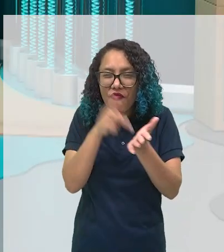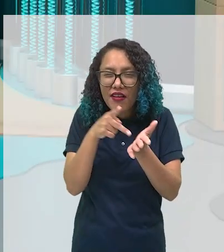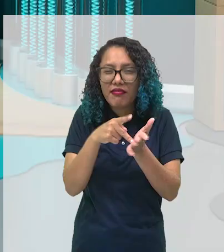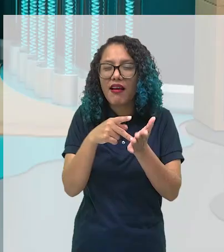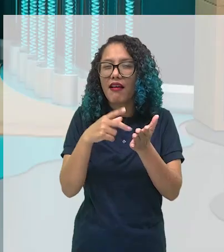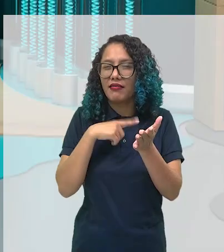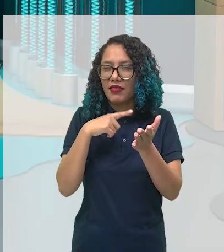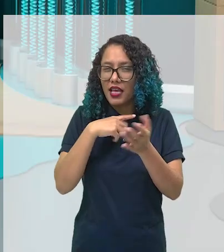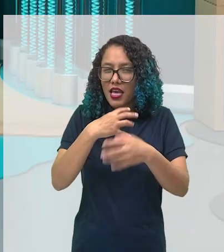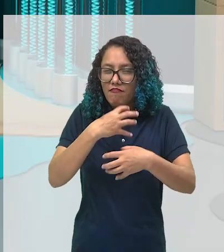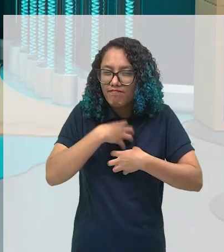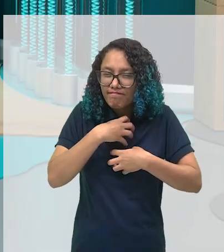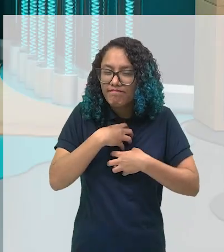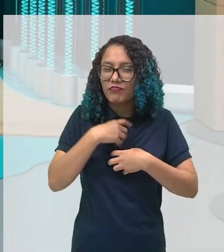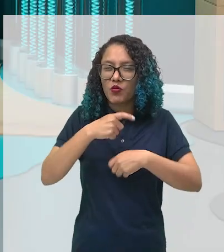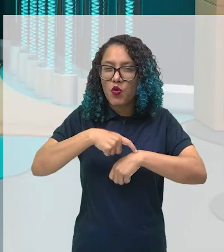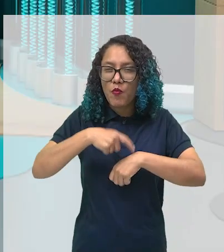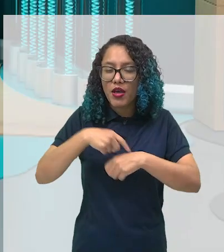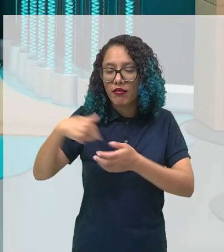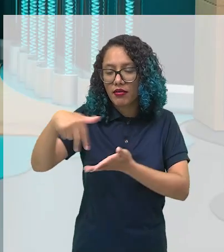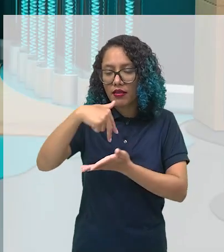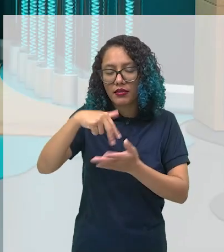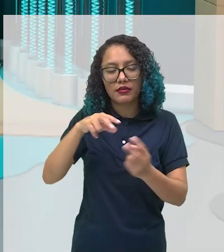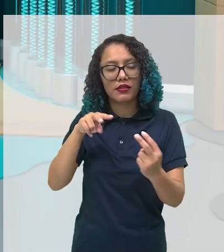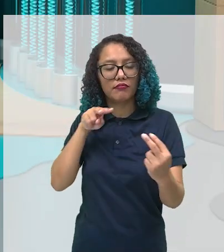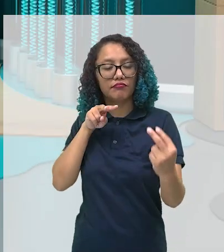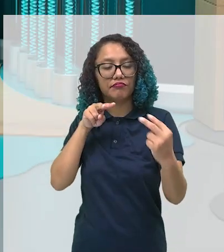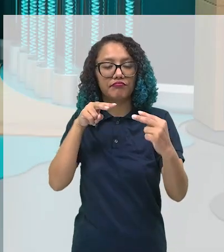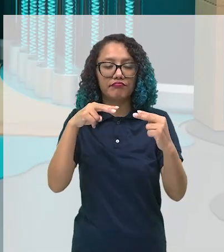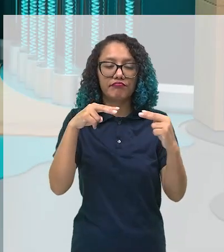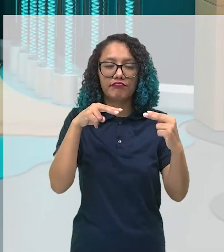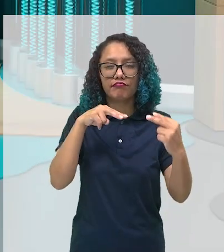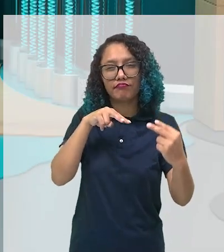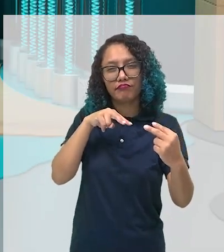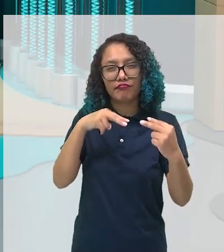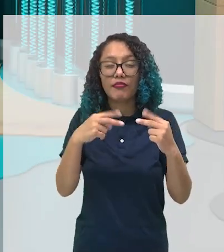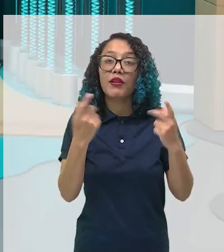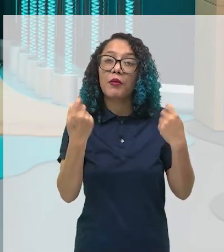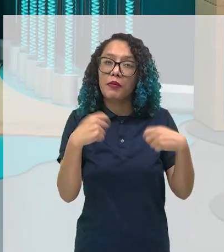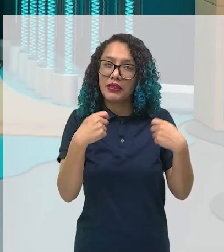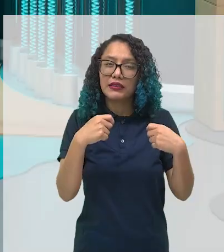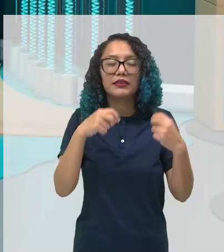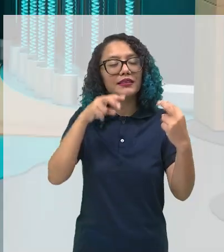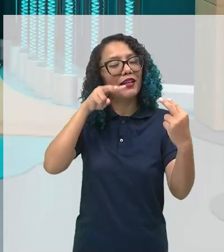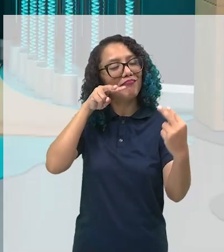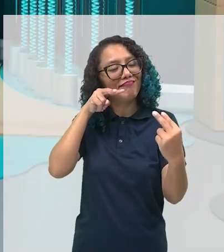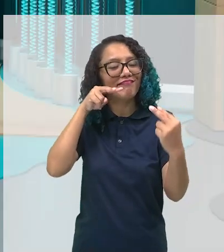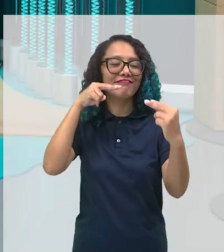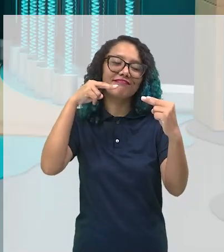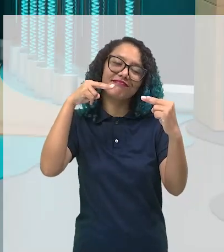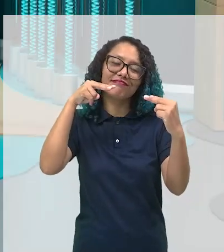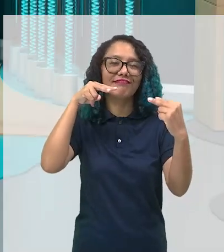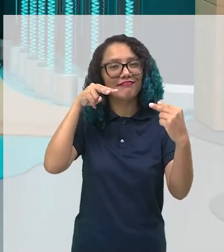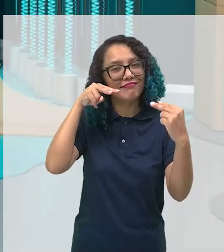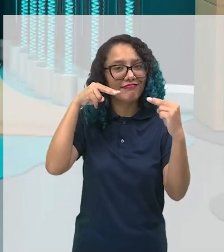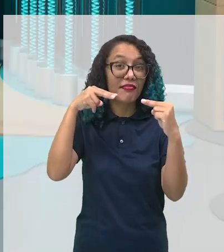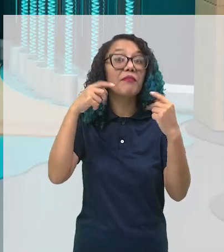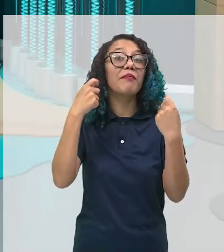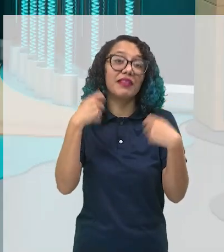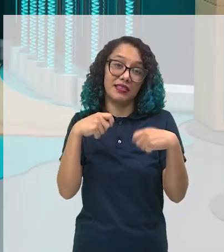sinceridade na dança, essa sintonia, é necessário olhar para o outro, olhar nos olhos